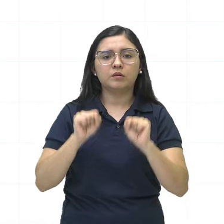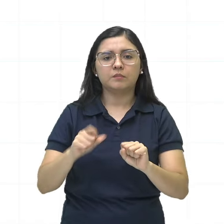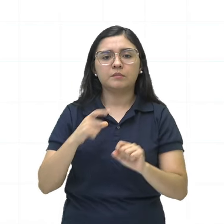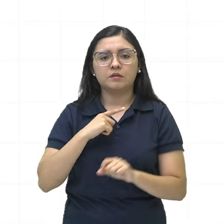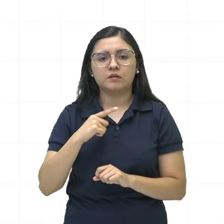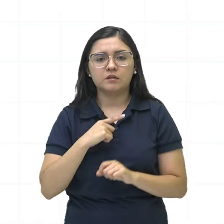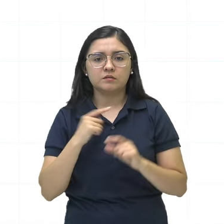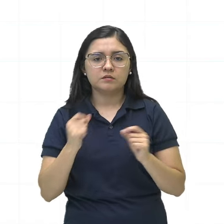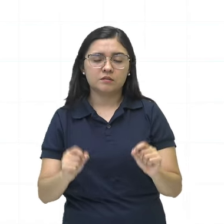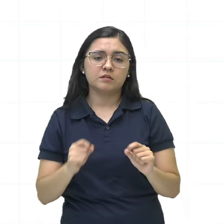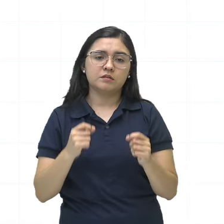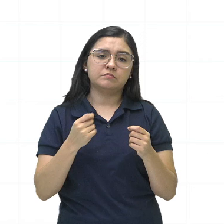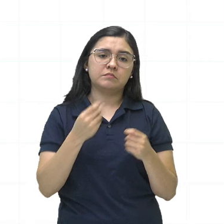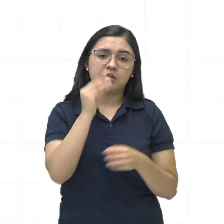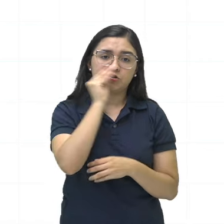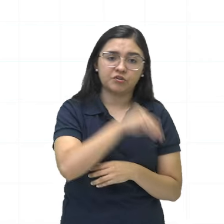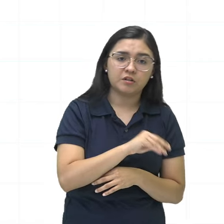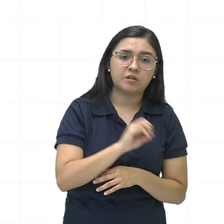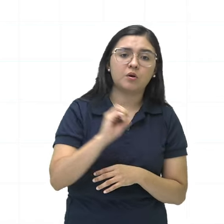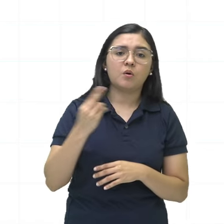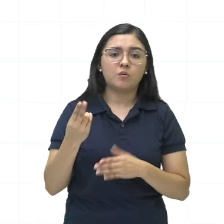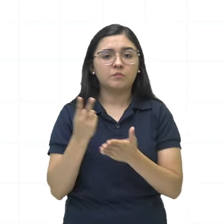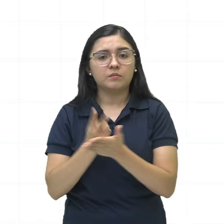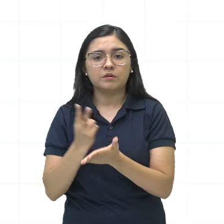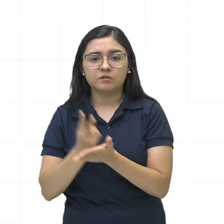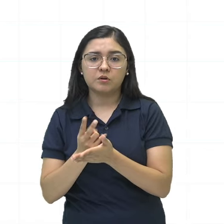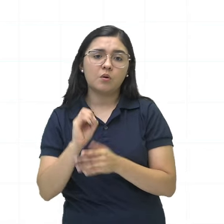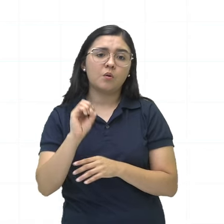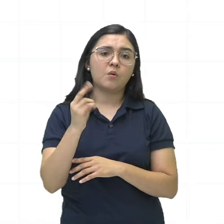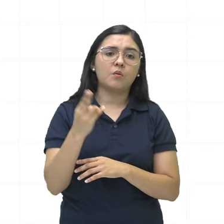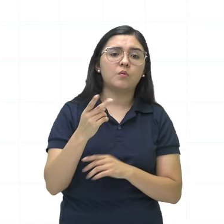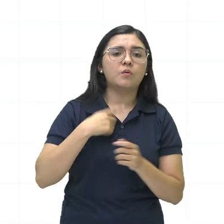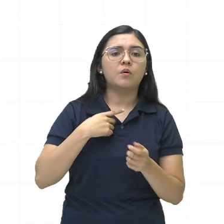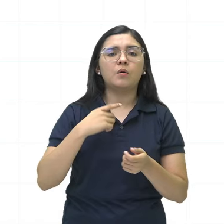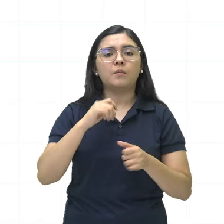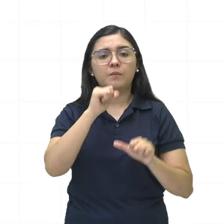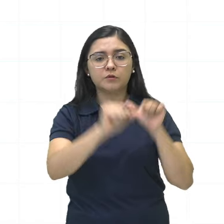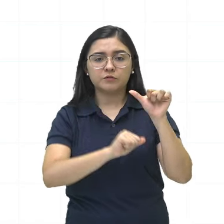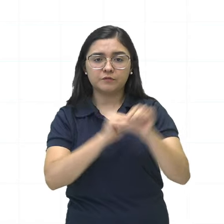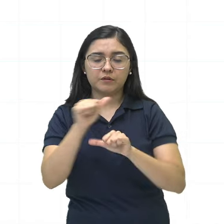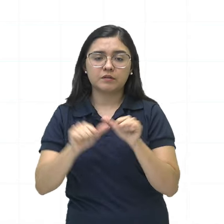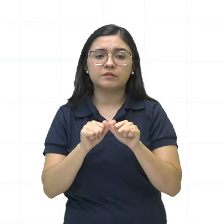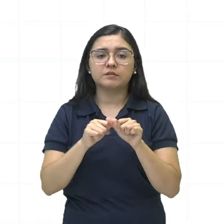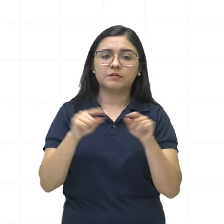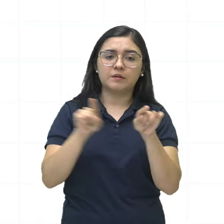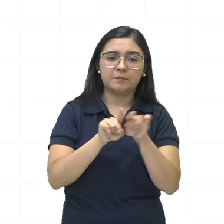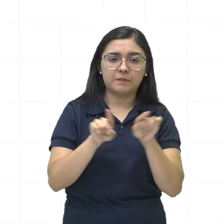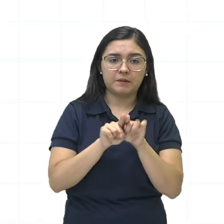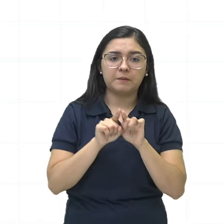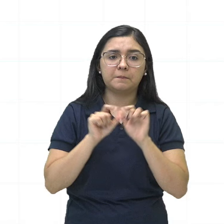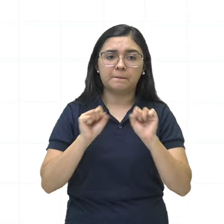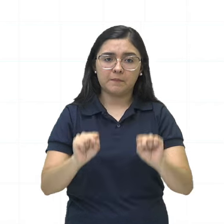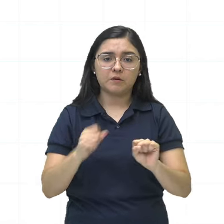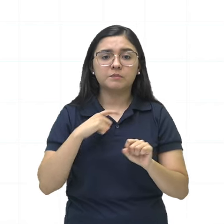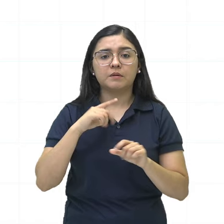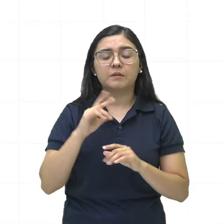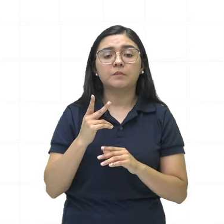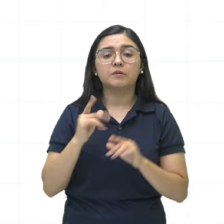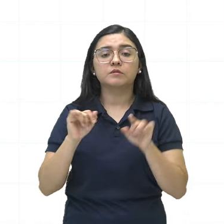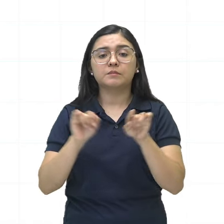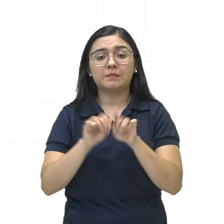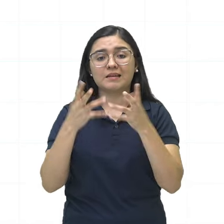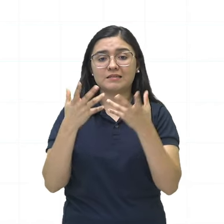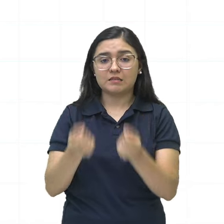podendo essas serem rejeitadas, mantidas ou até mesmo modificadas. Para a hipótese